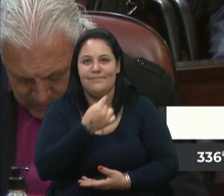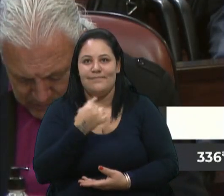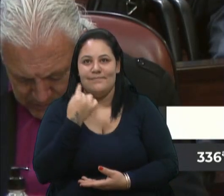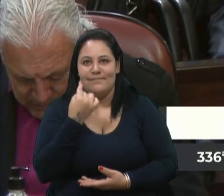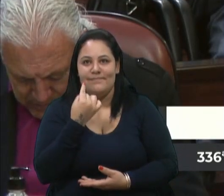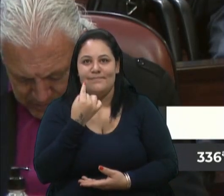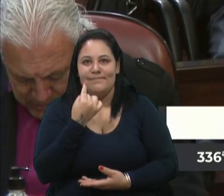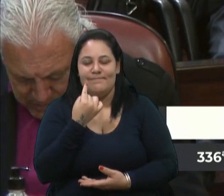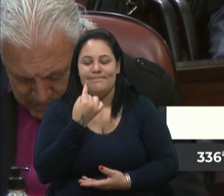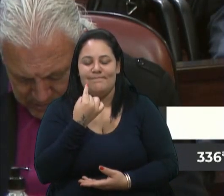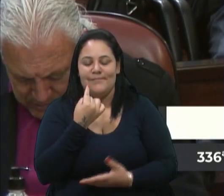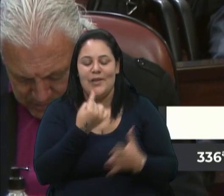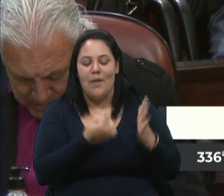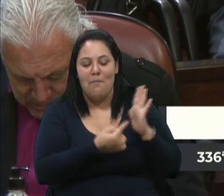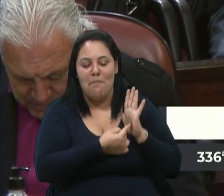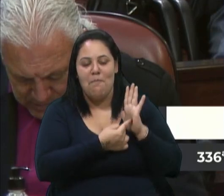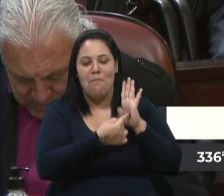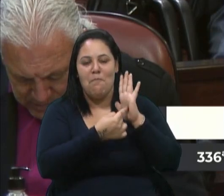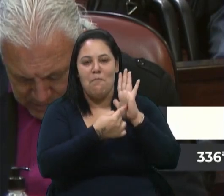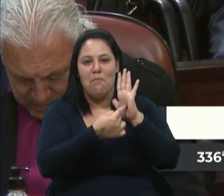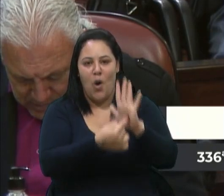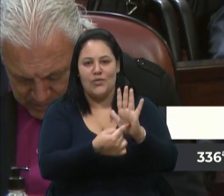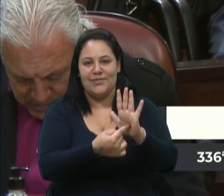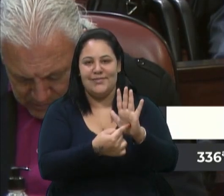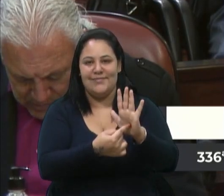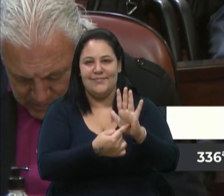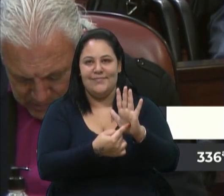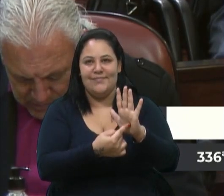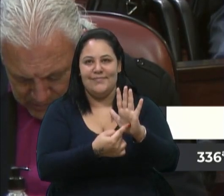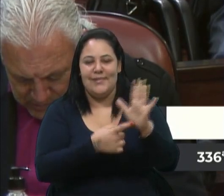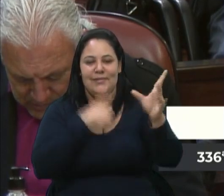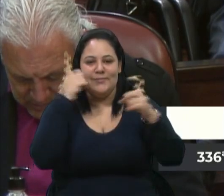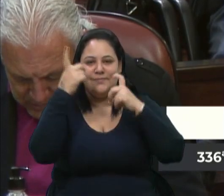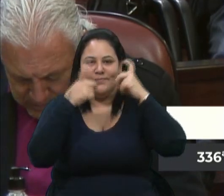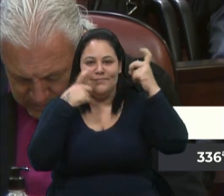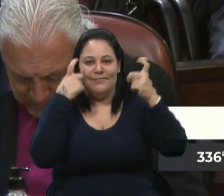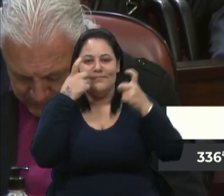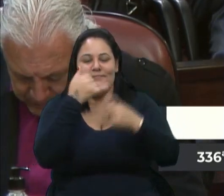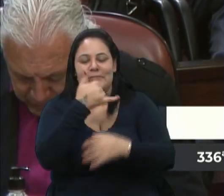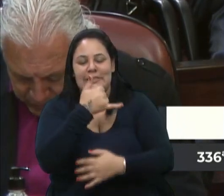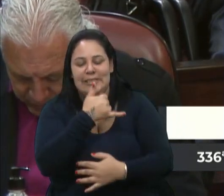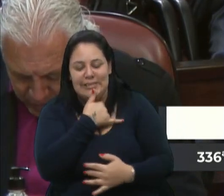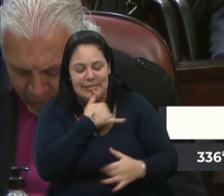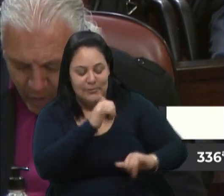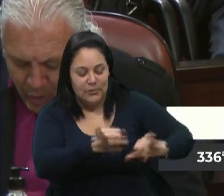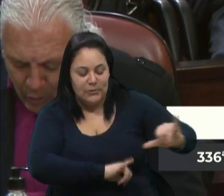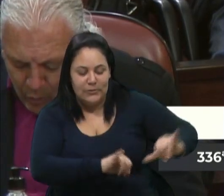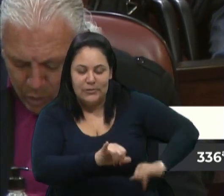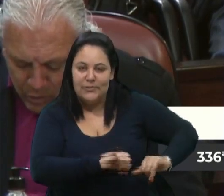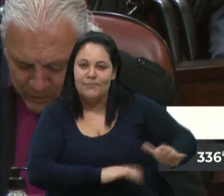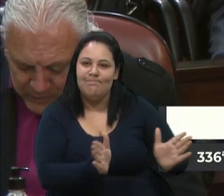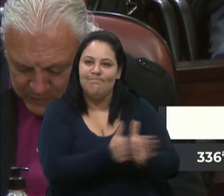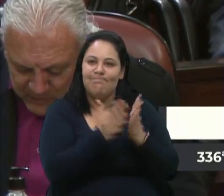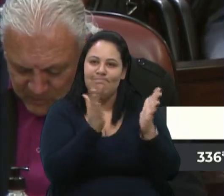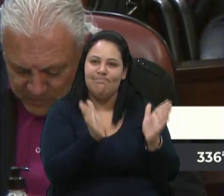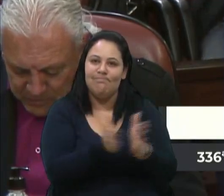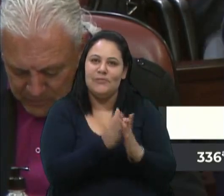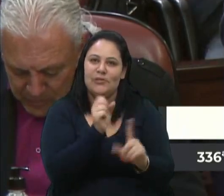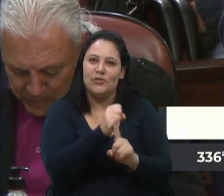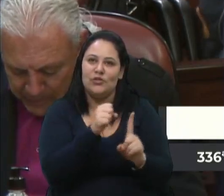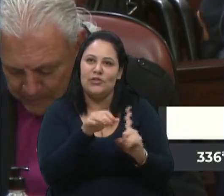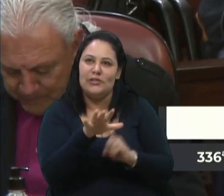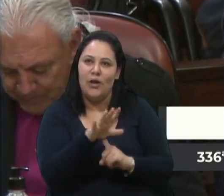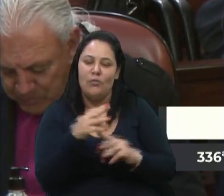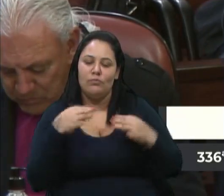que traduz a tristeza, o sofrimento, a pobreza social e moral, né, que colocaram essas pessoas a